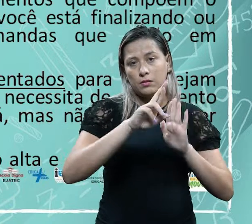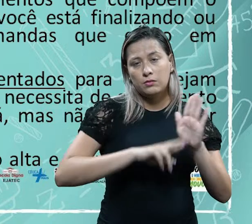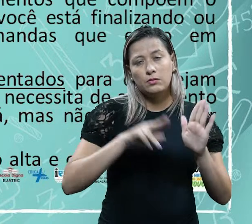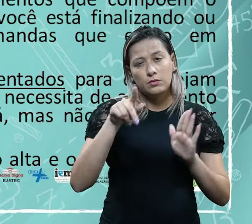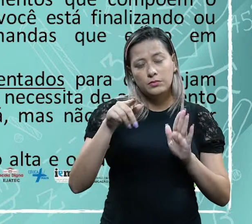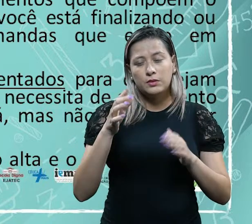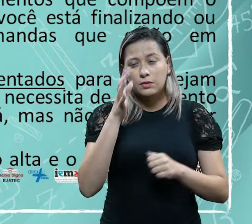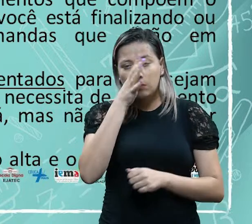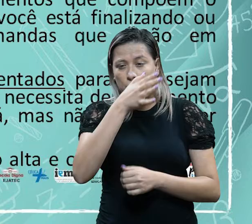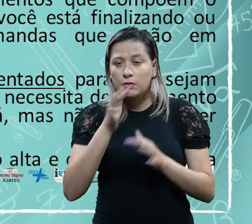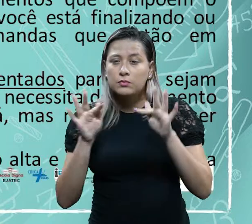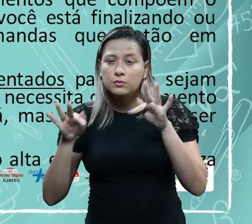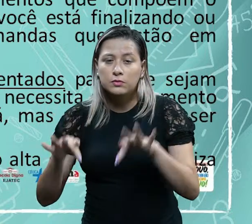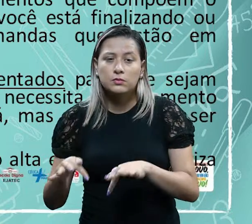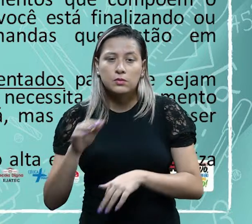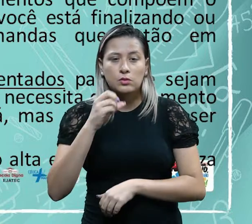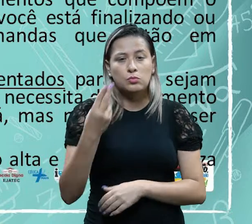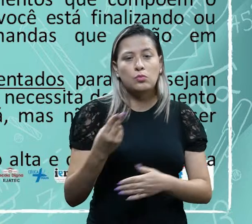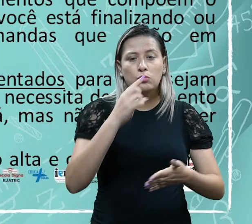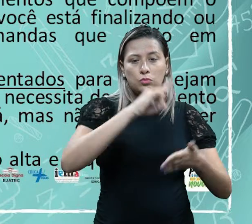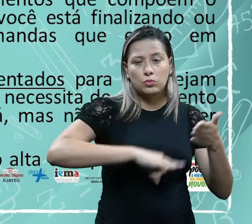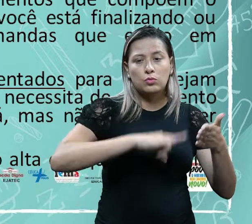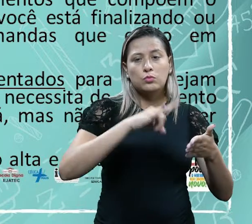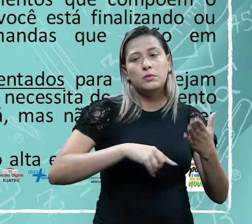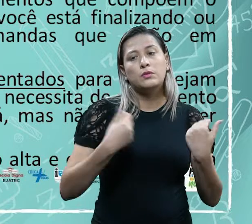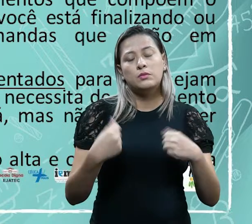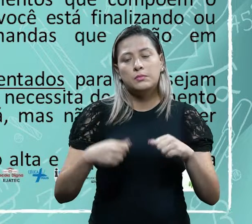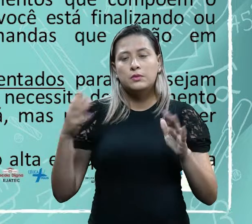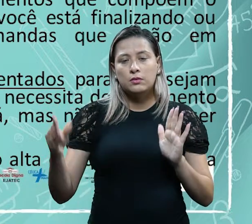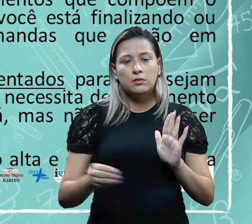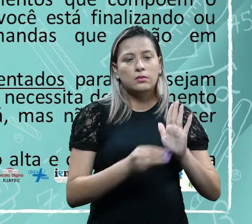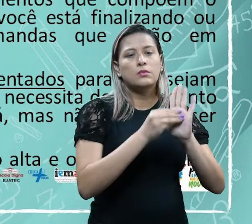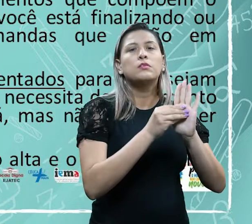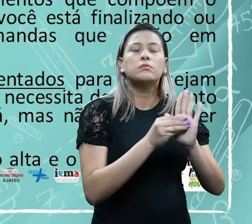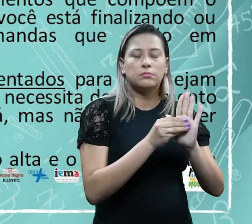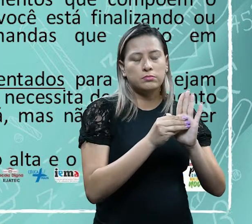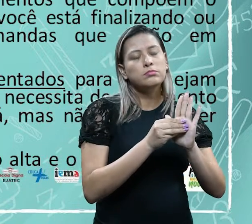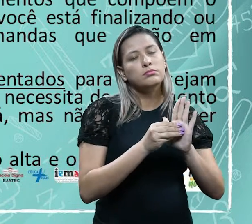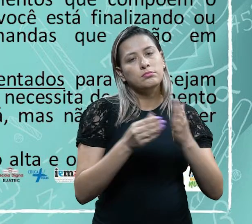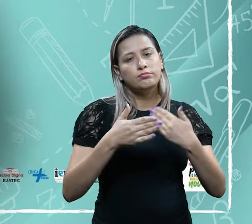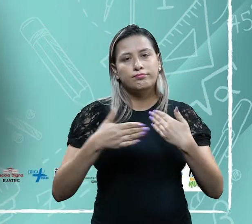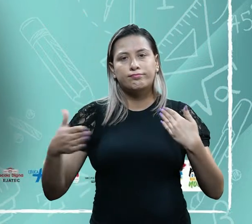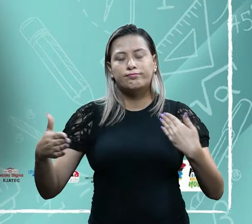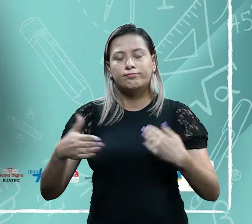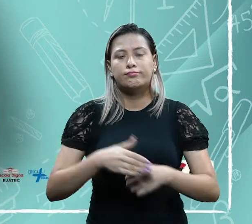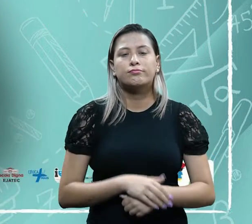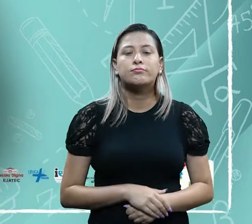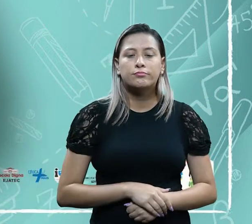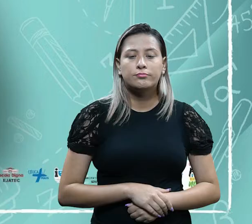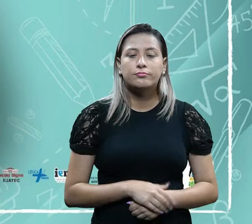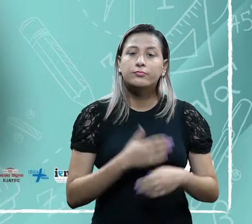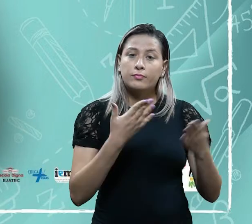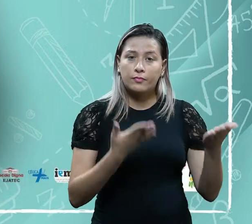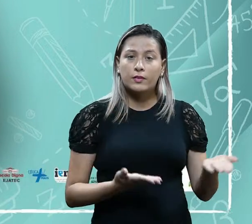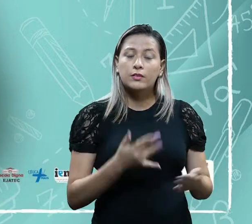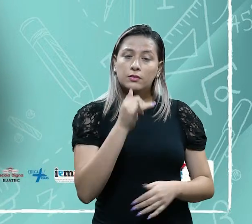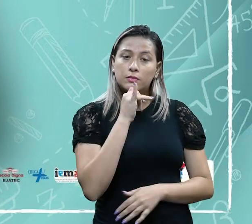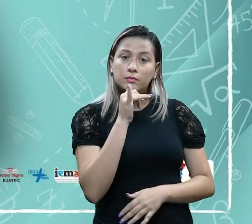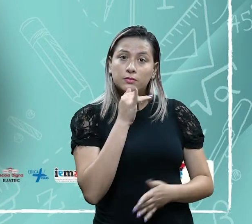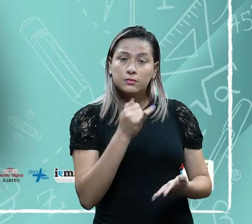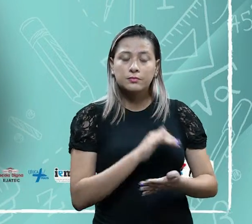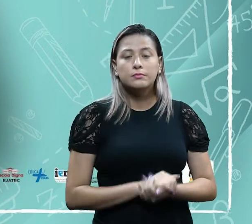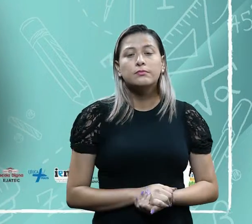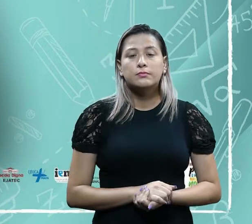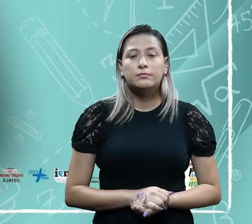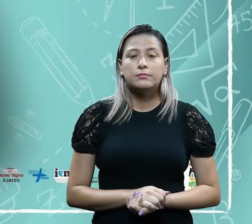outro documento que esteja registrando demandas que estão em andamento. Então, esses são os exemplos,